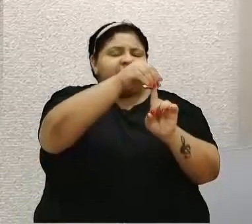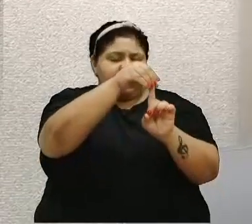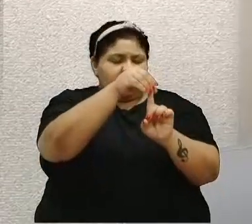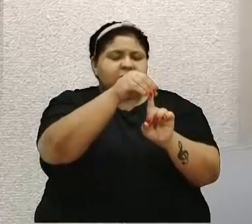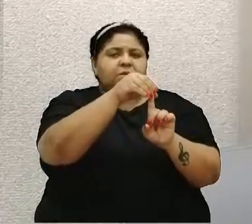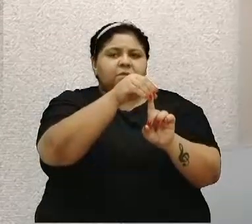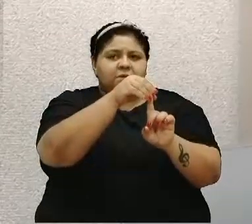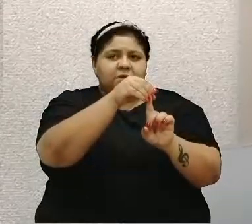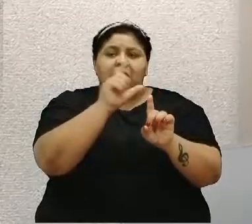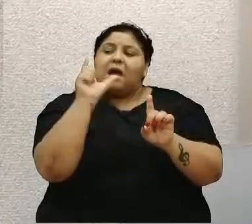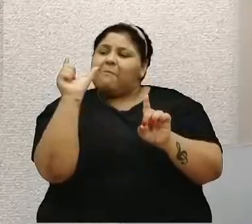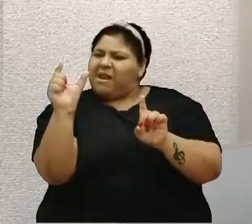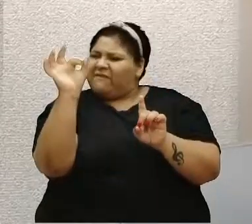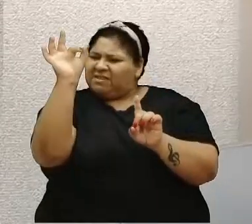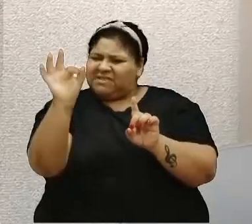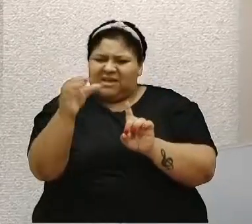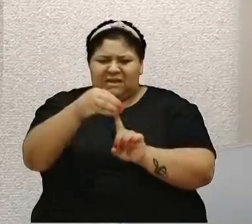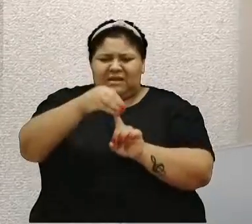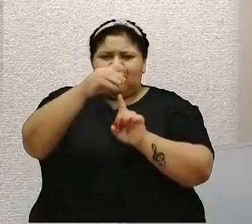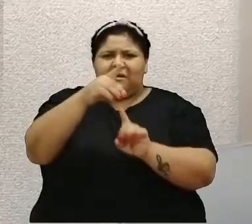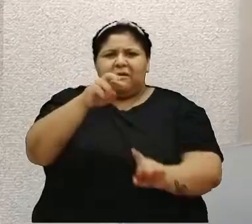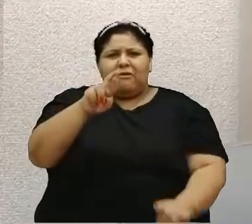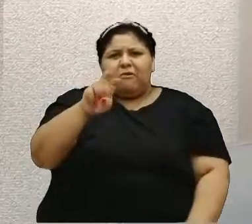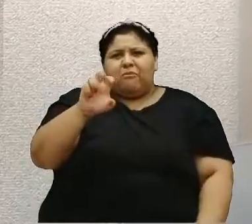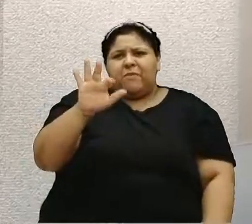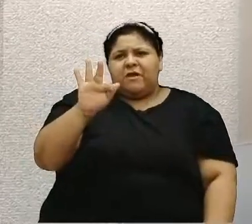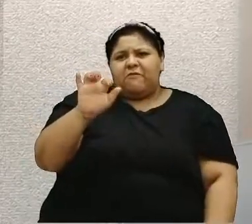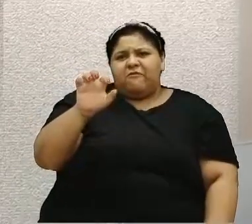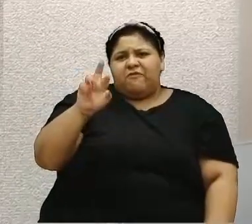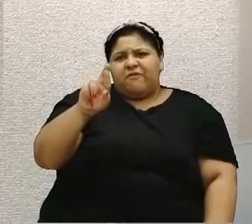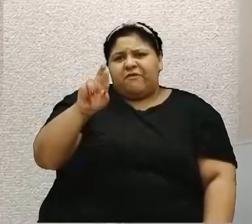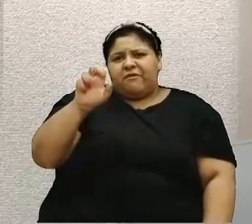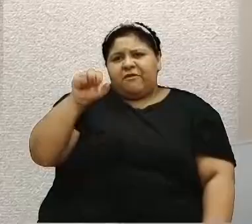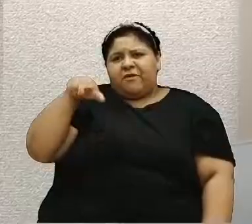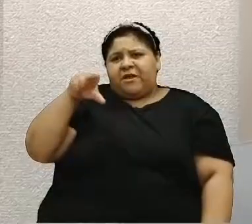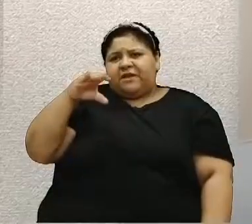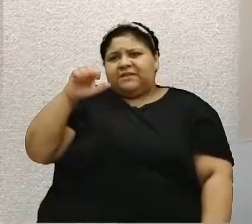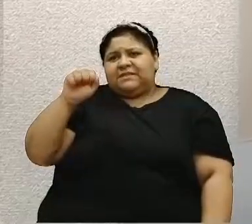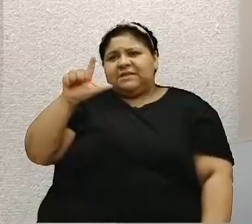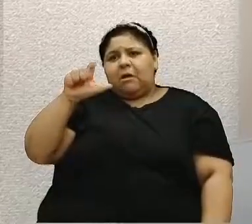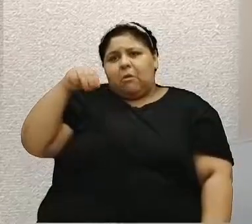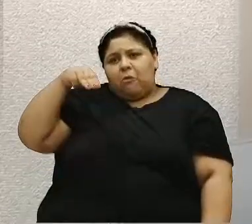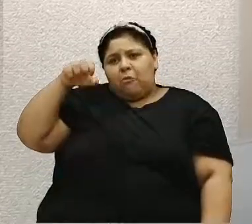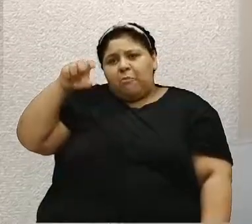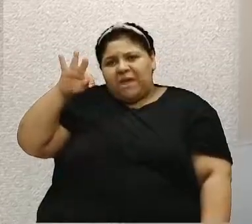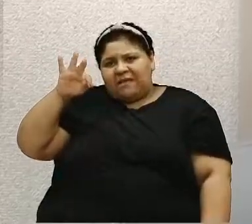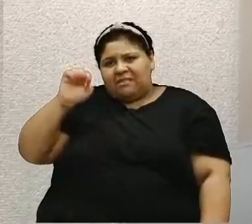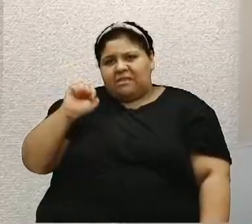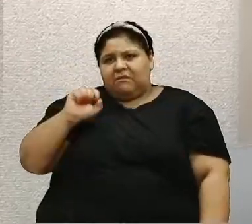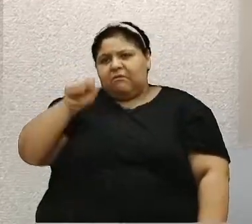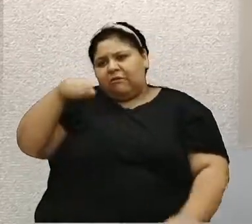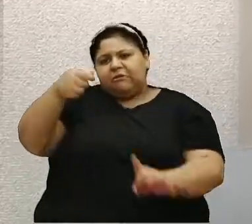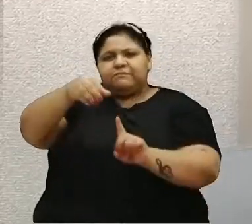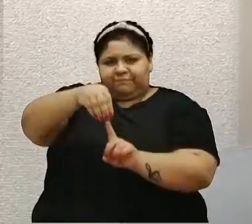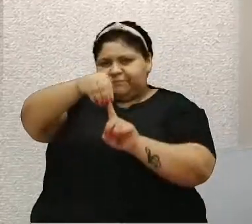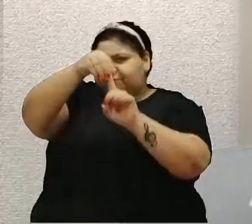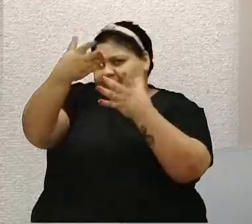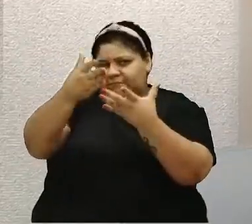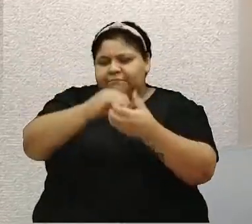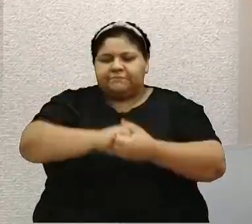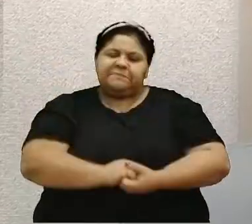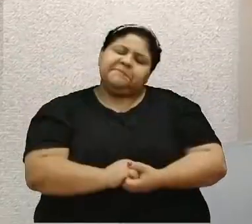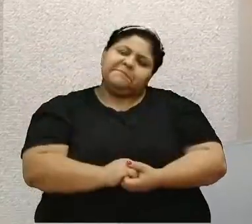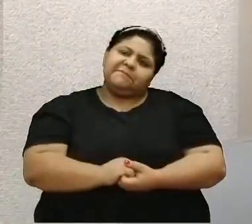preferencialmente. A palavra está mais do que correta. Eu não percebi quem pediu uma parte. O Rafael. Rafael, fala aí,